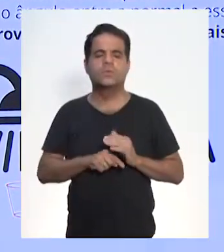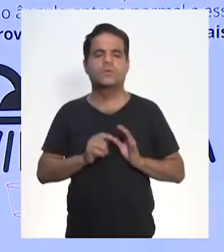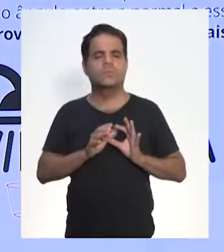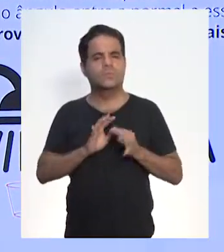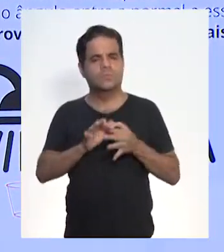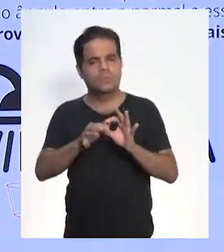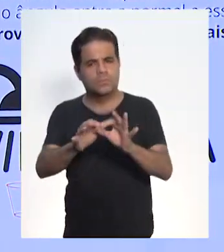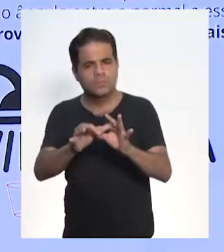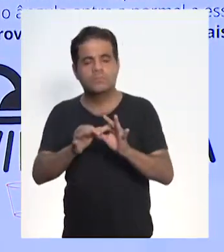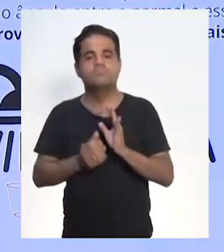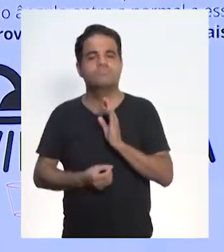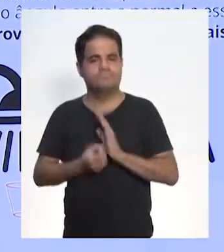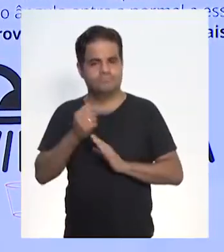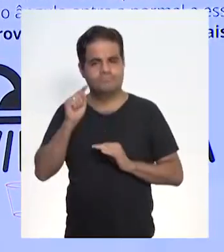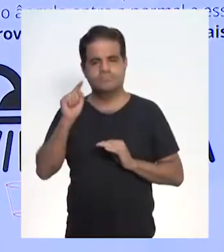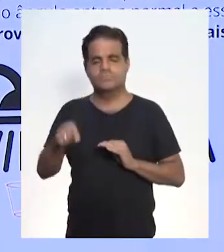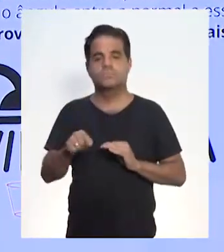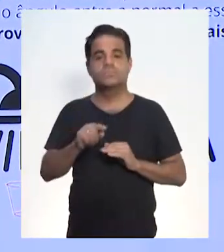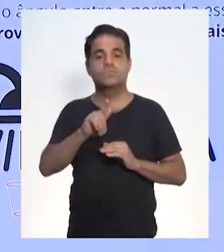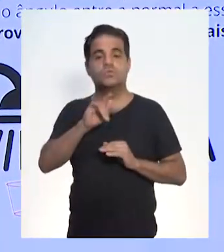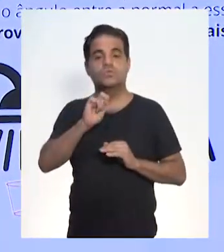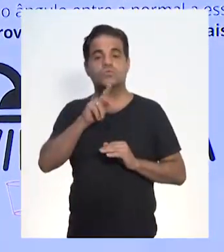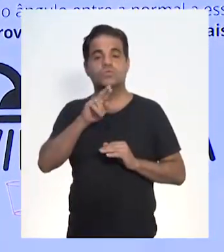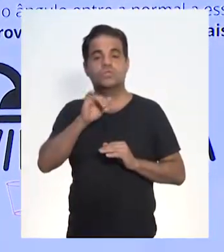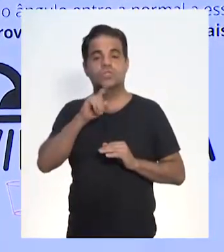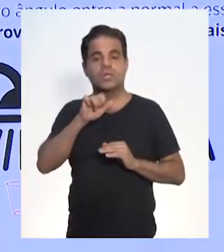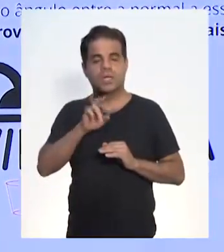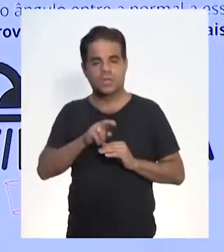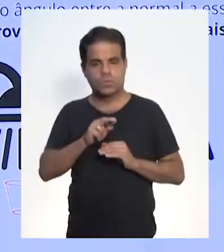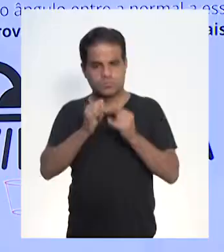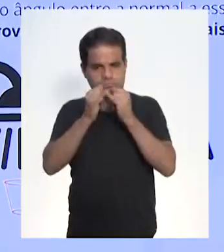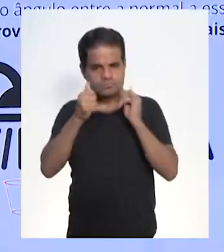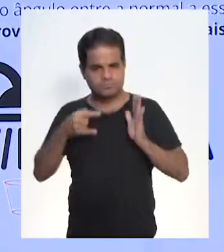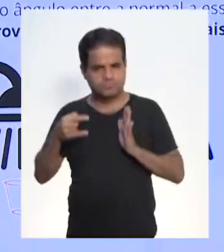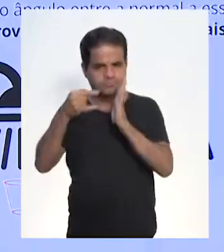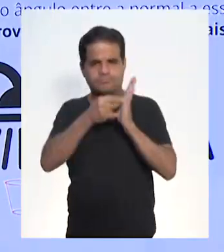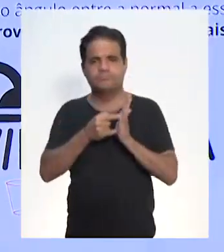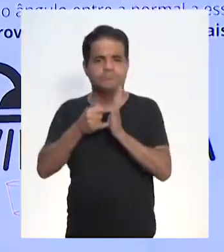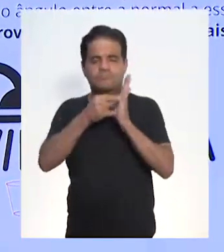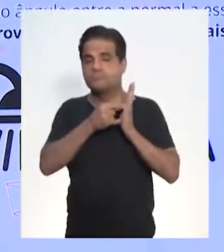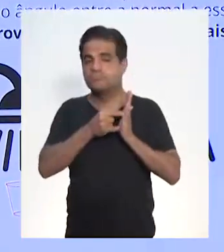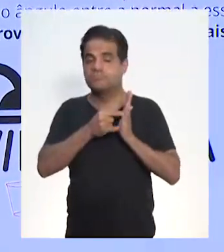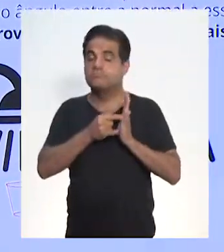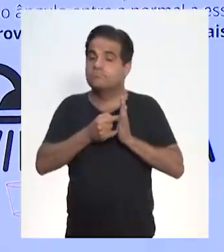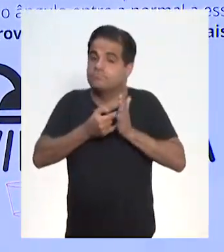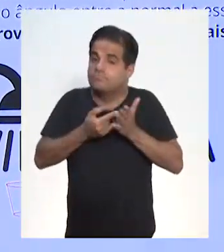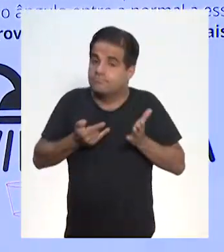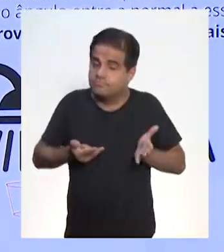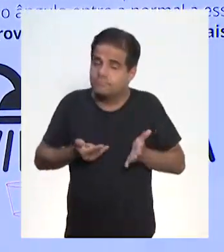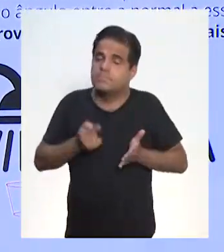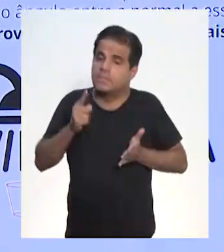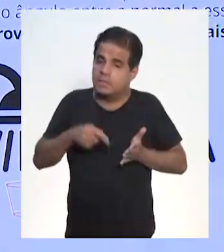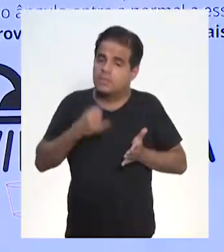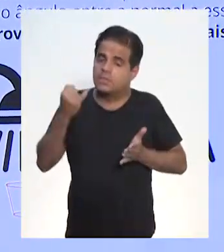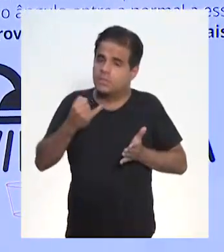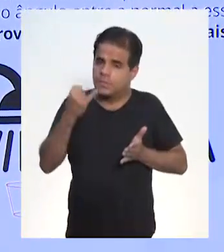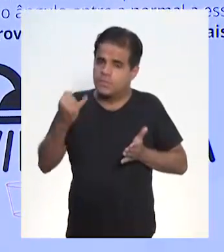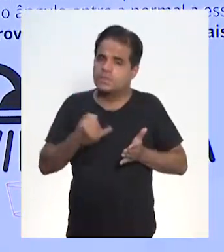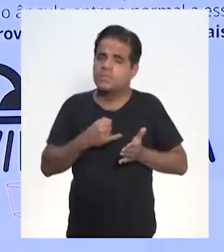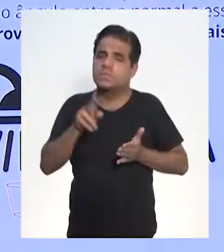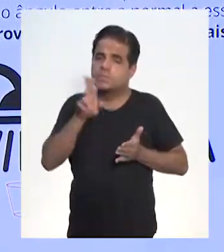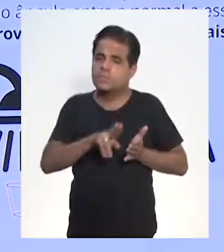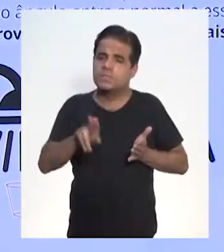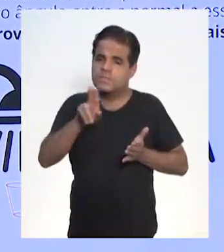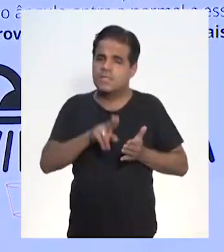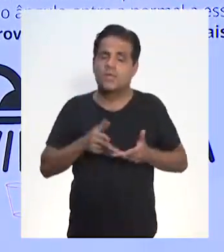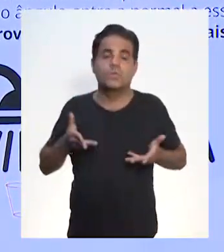corrente elétrica formada aí num gerador eletromagnético. Sim. E como o gerador eletromagnético é muito importante, ele é muito